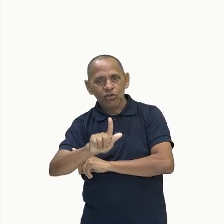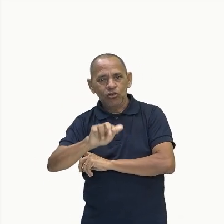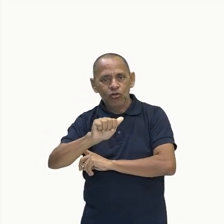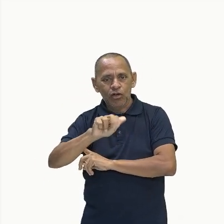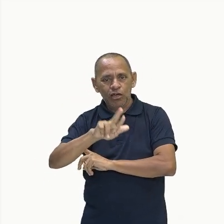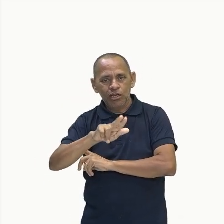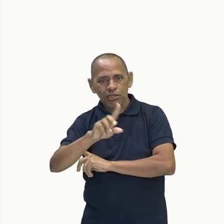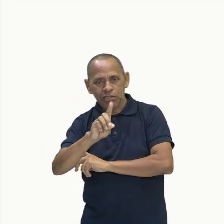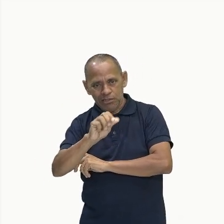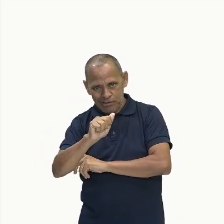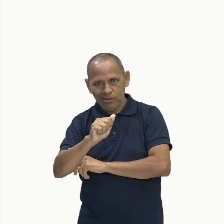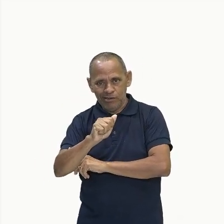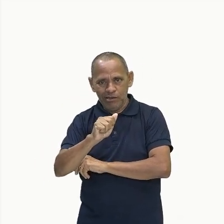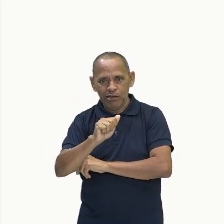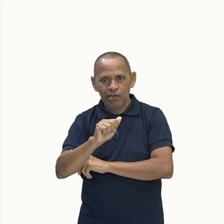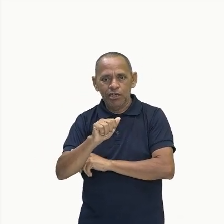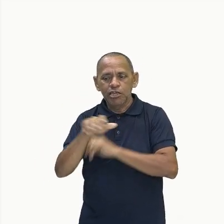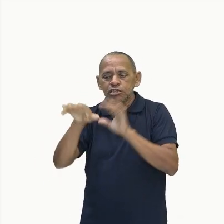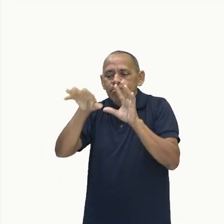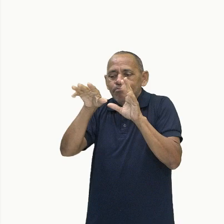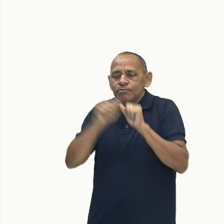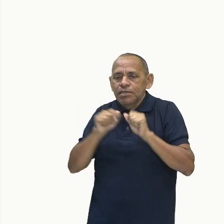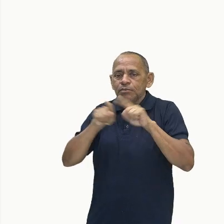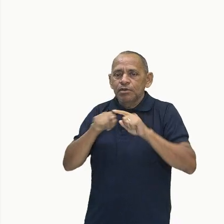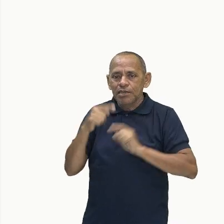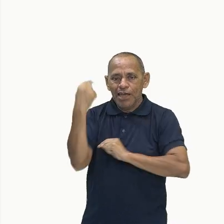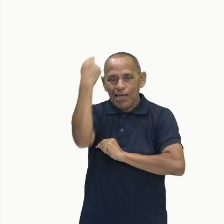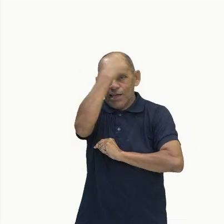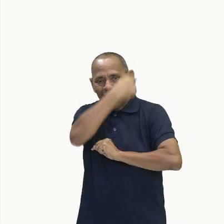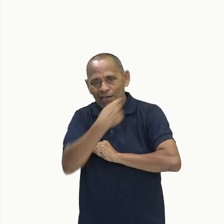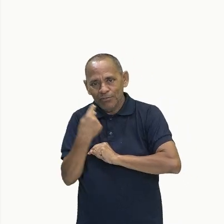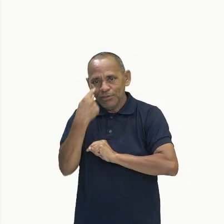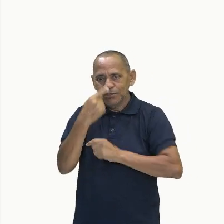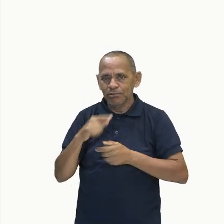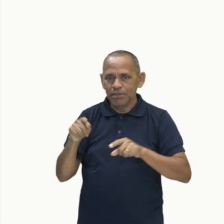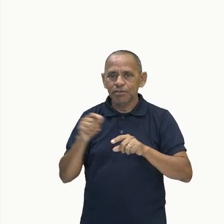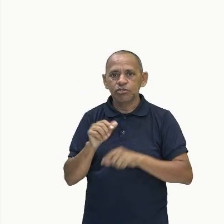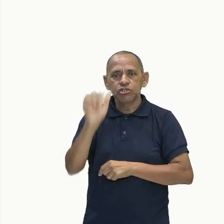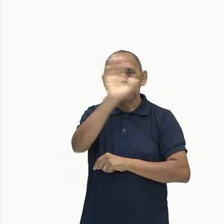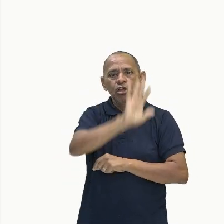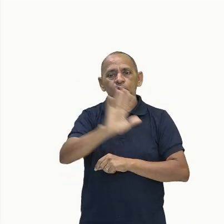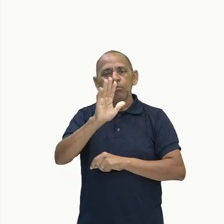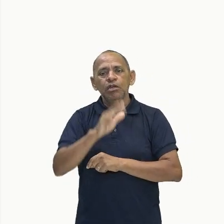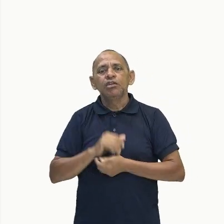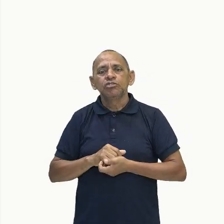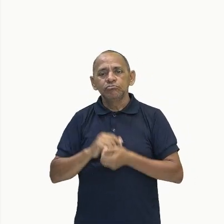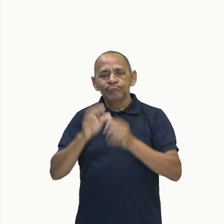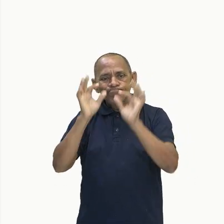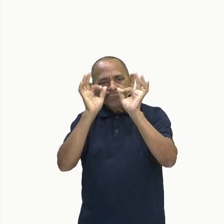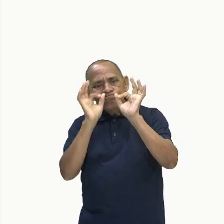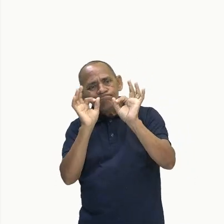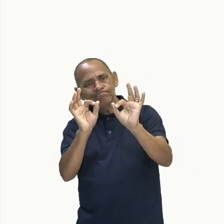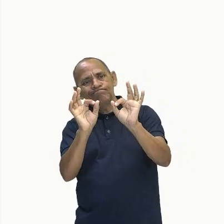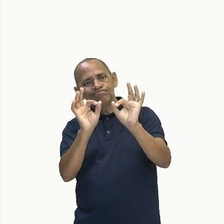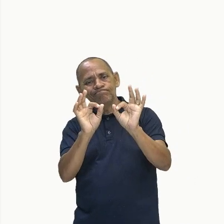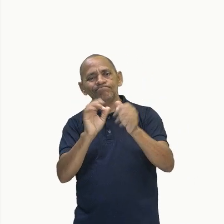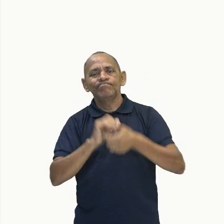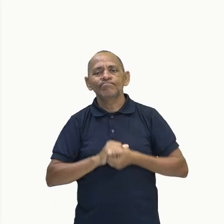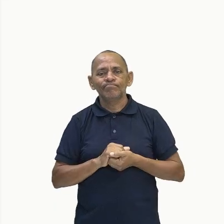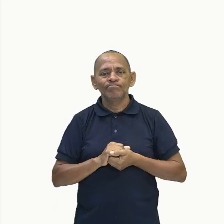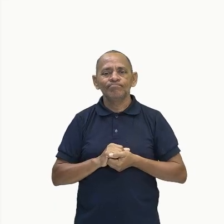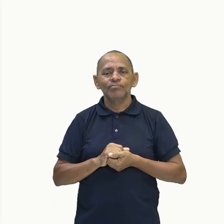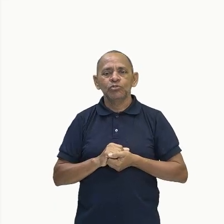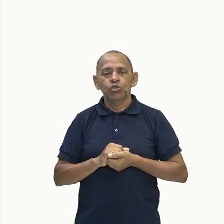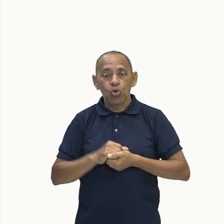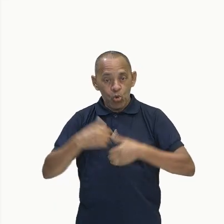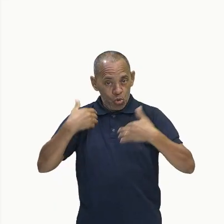e faz essa deformação da cabeça do Abapuru. É um dos elementos mais que chama a atenção, né, diante do corpo